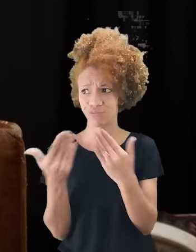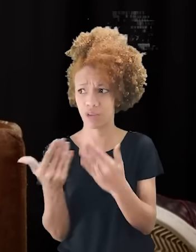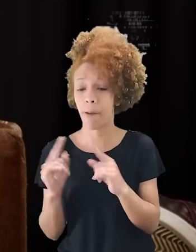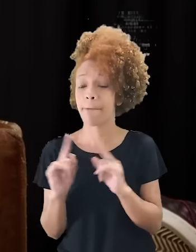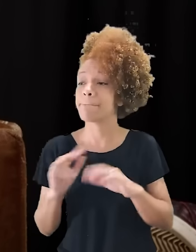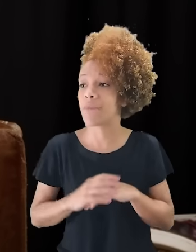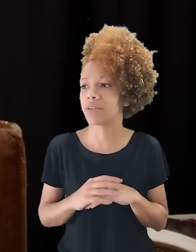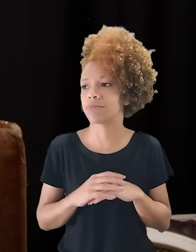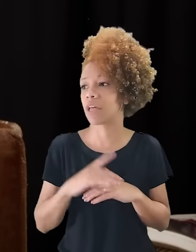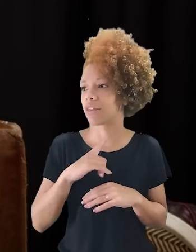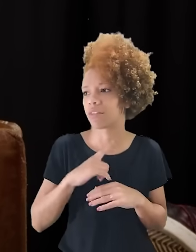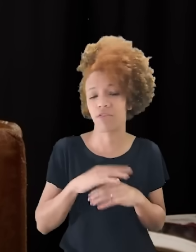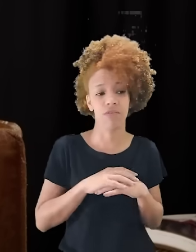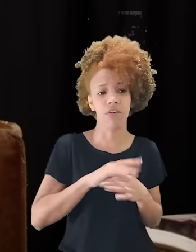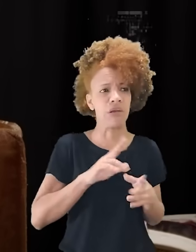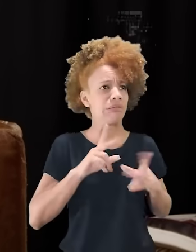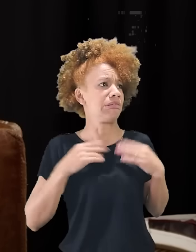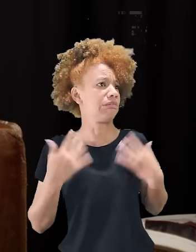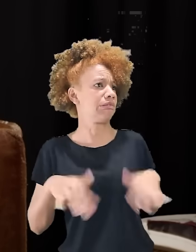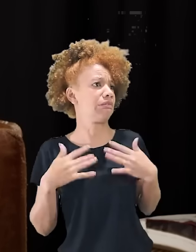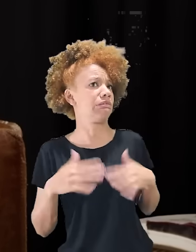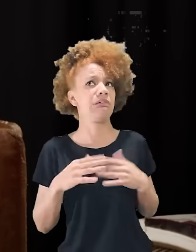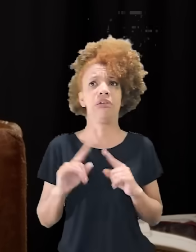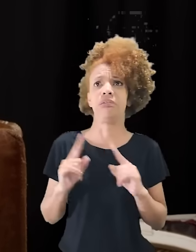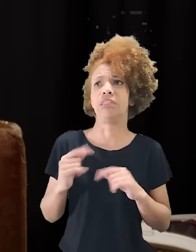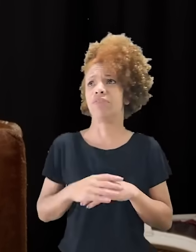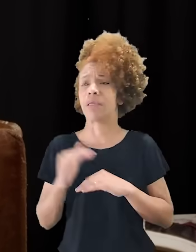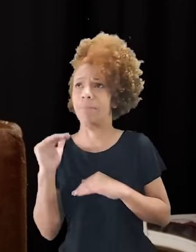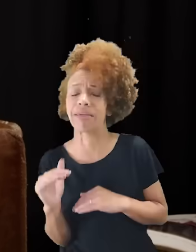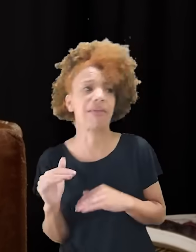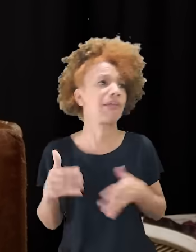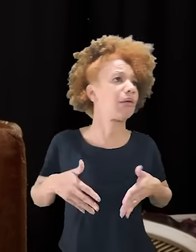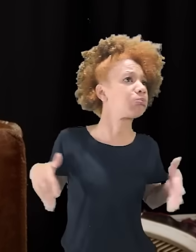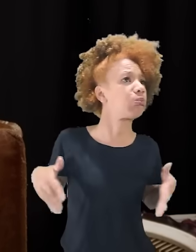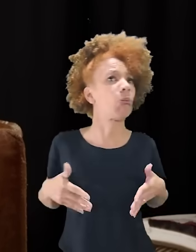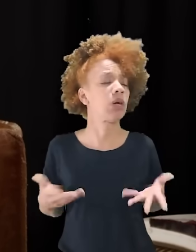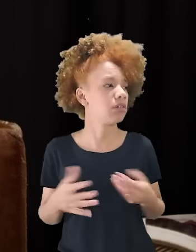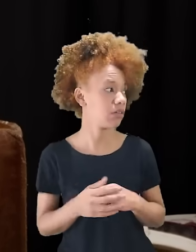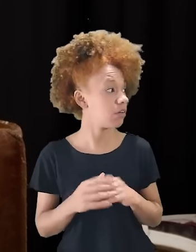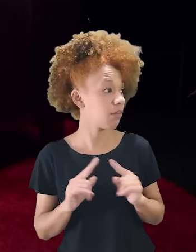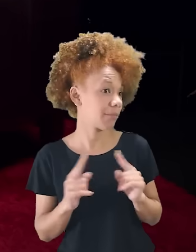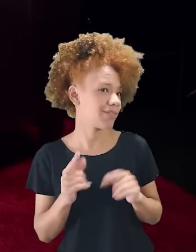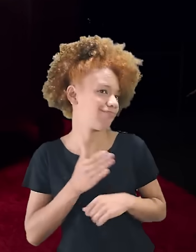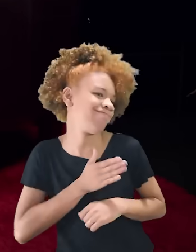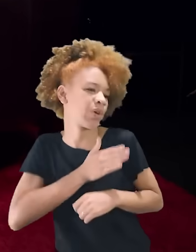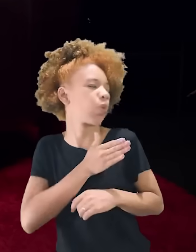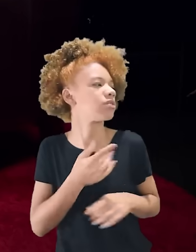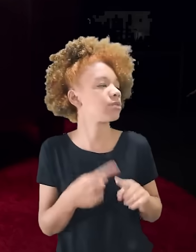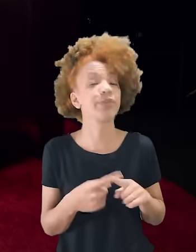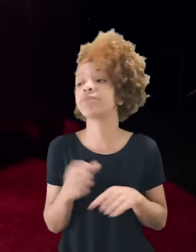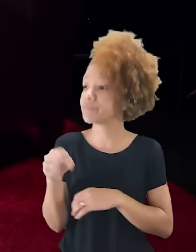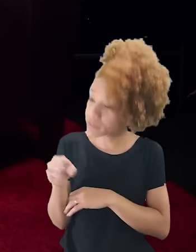aí eu cheguei lá a roupa toda larga eles pediram desculpa meu Deus meu Deus você é pequena a gente achou que você era grandon mas acaba sendo uma ofensa porque